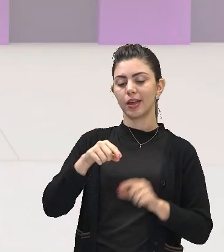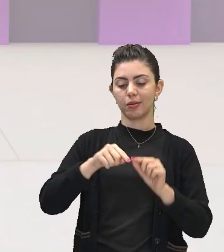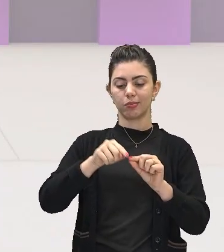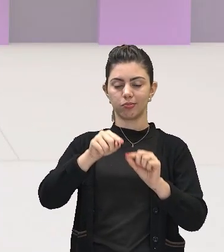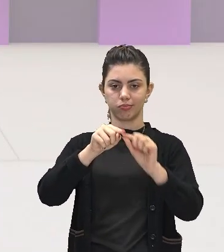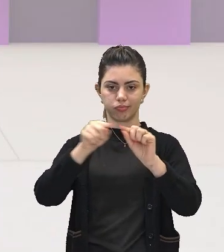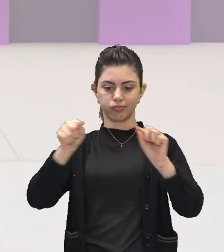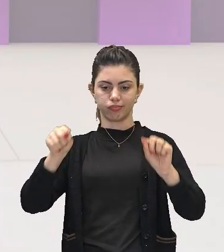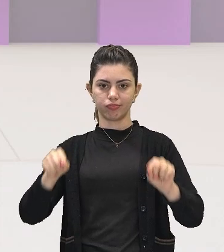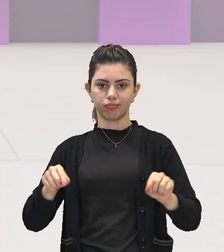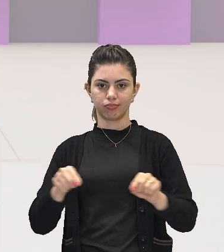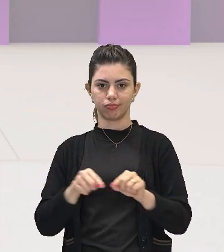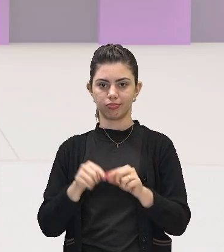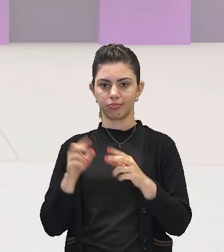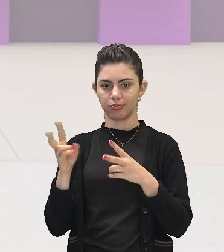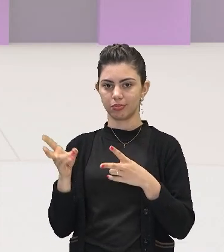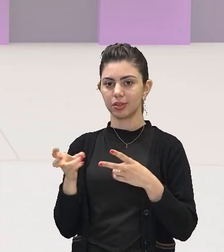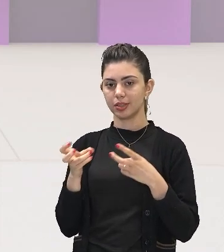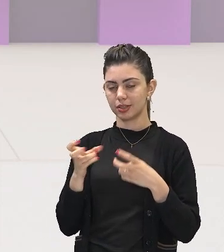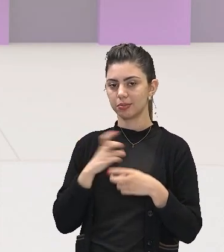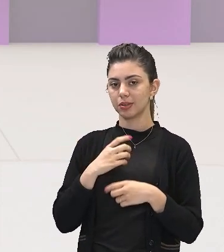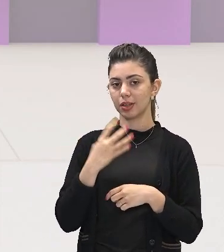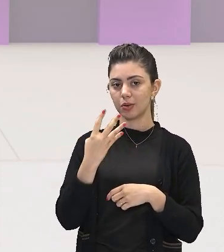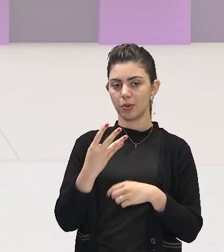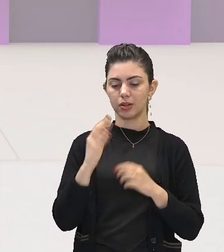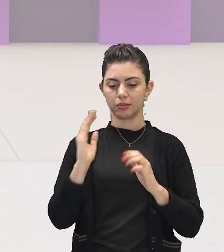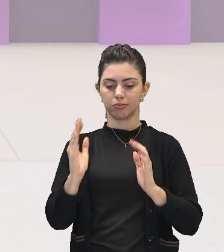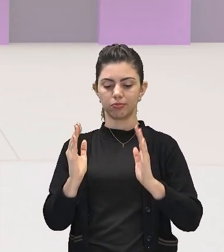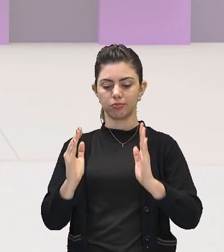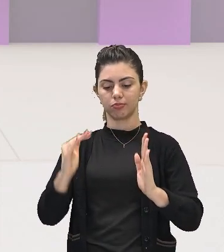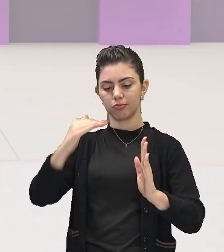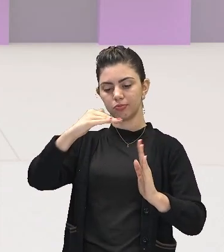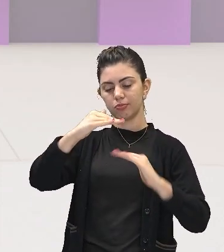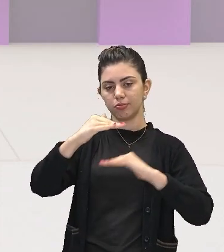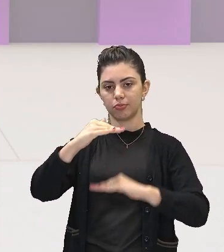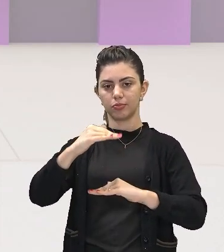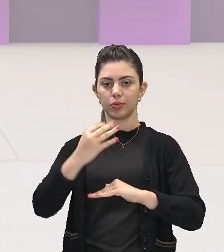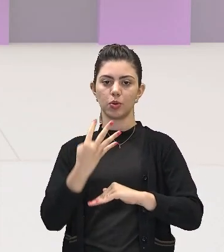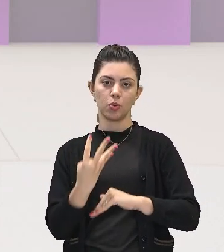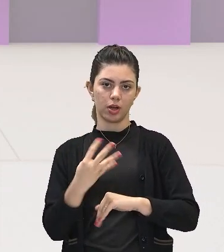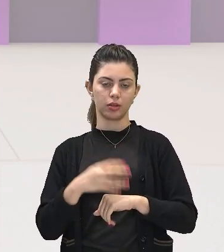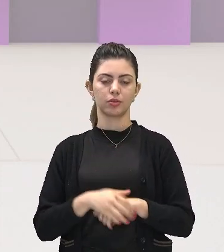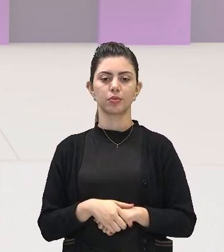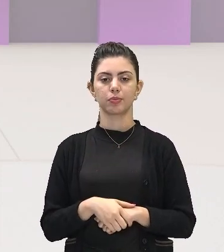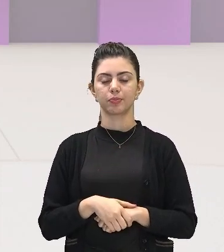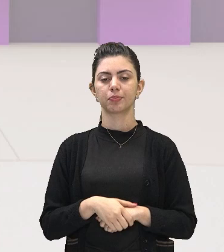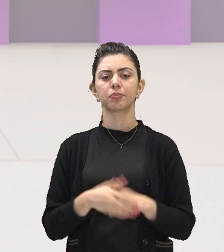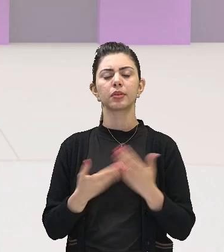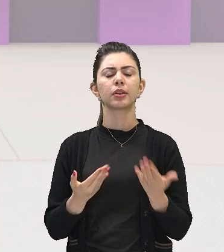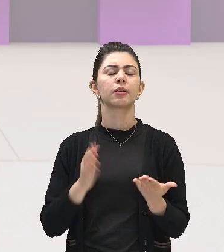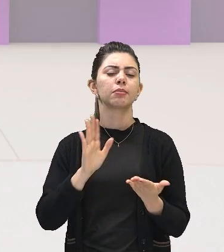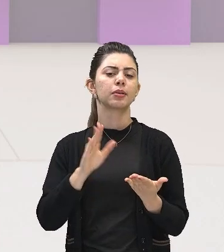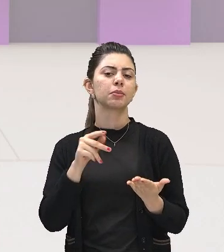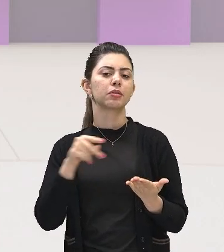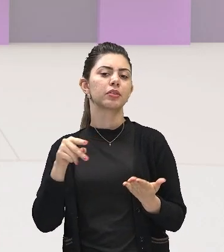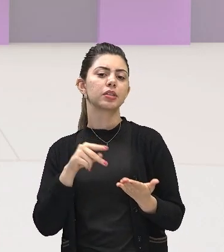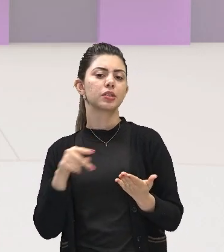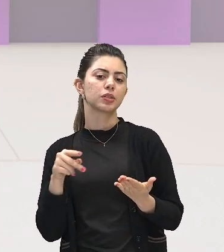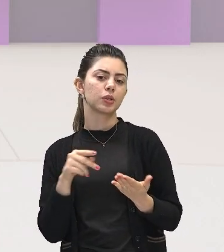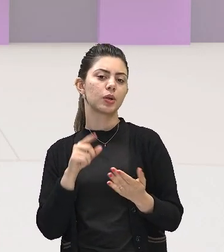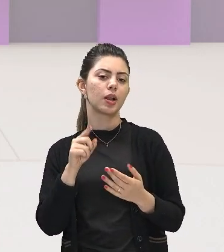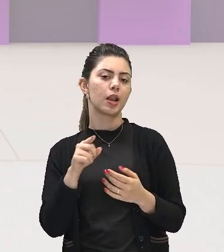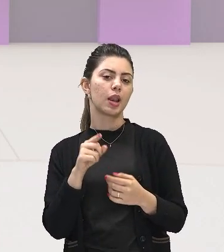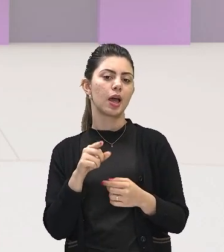aí ao lado, ó. Nosso polígono regular com 4 lados é o quadrado. Professor, o retângulo não é um